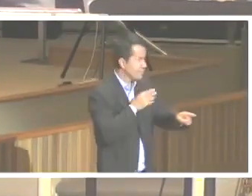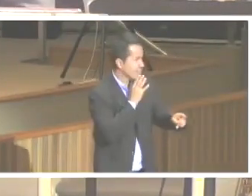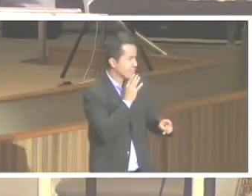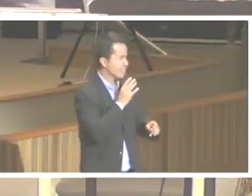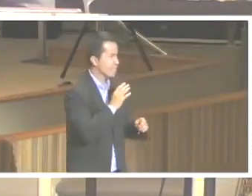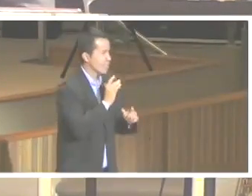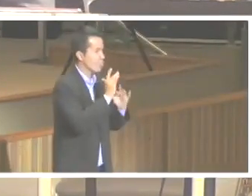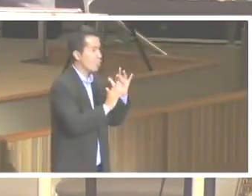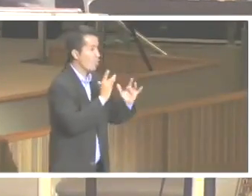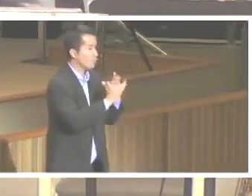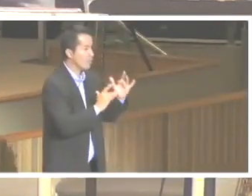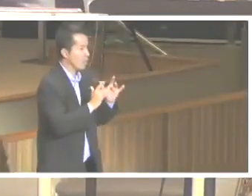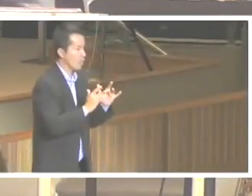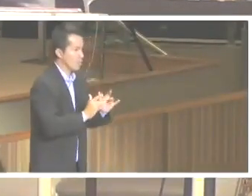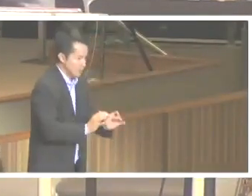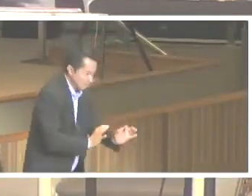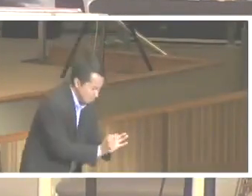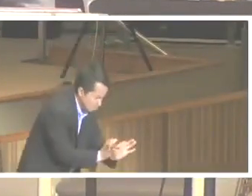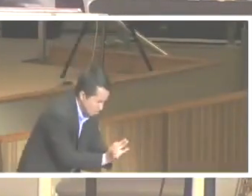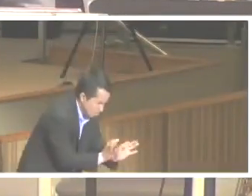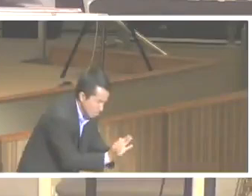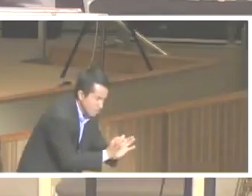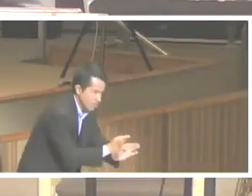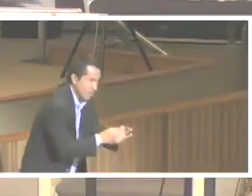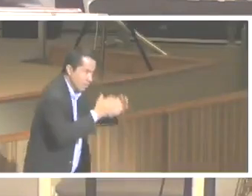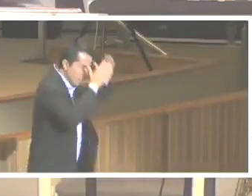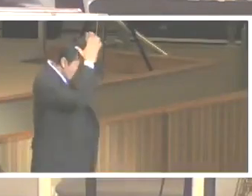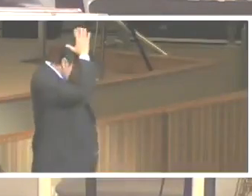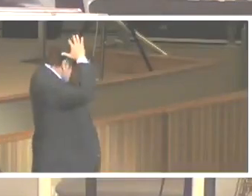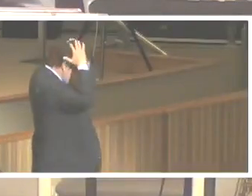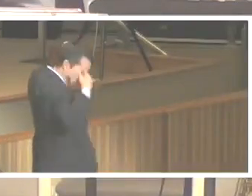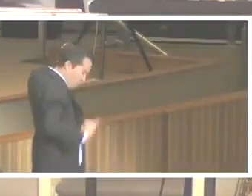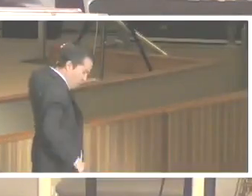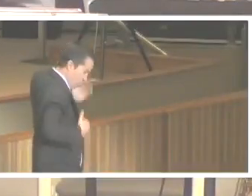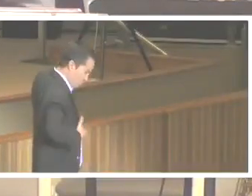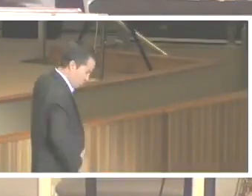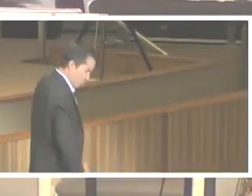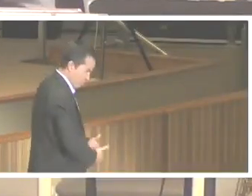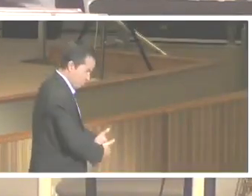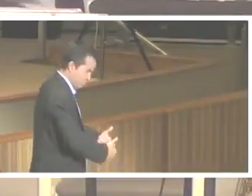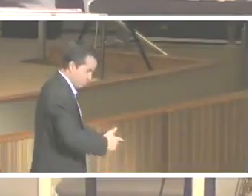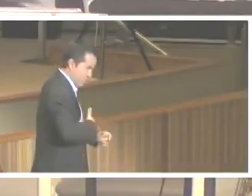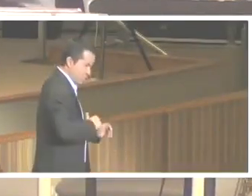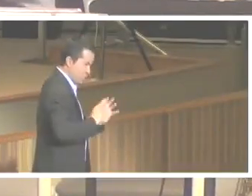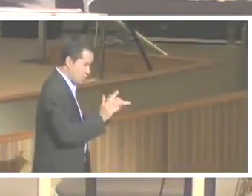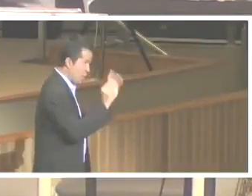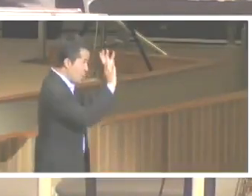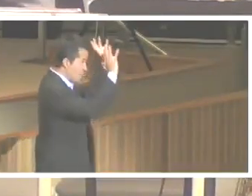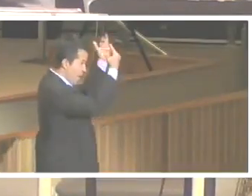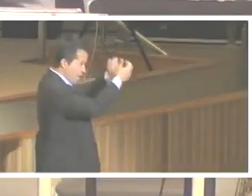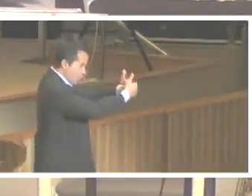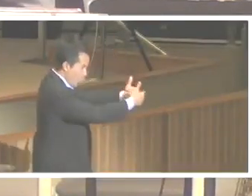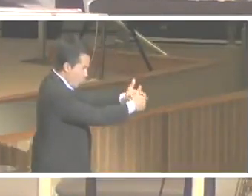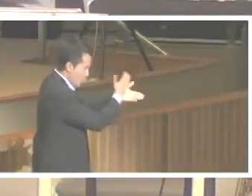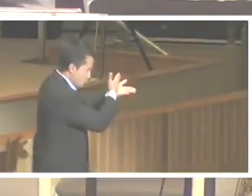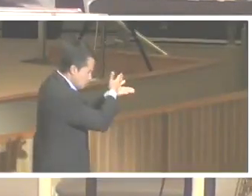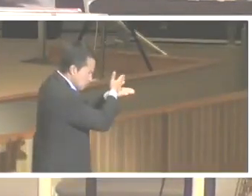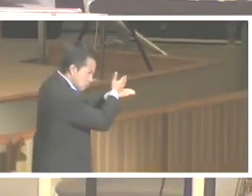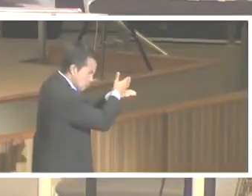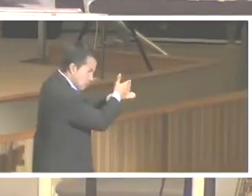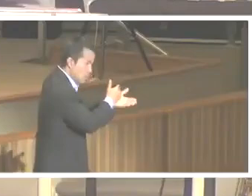tivesse pensando no casamento eu nunca vi uma noite não tivesse pensando nos detalhes até da festa